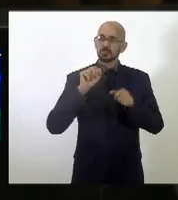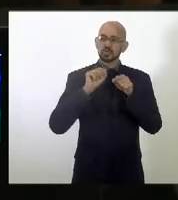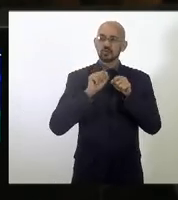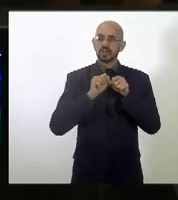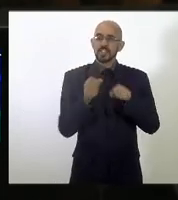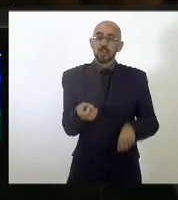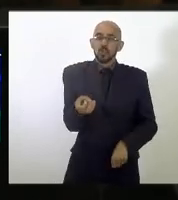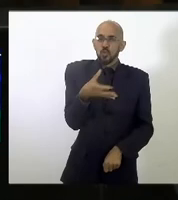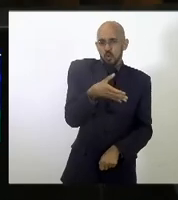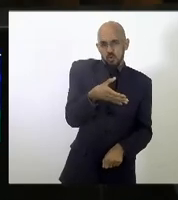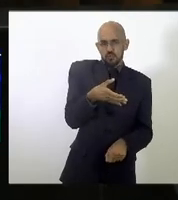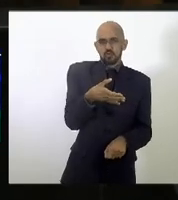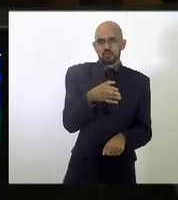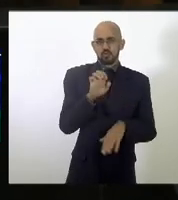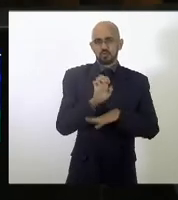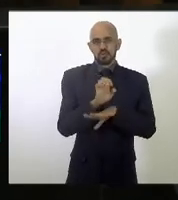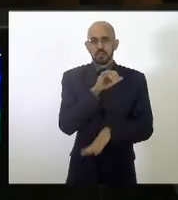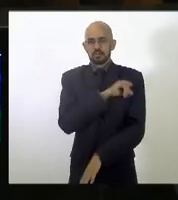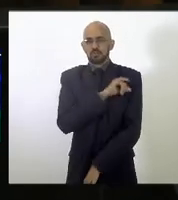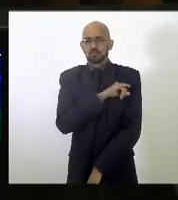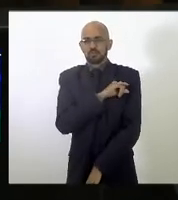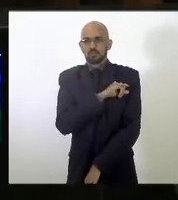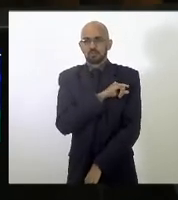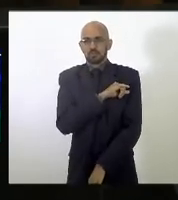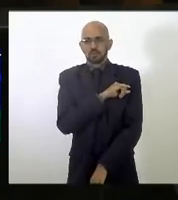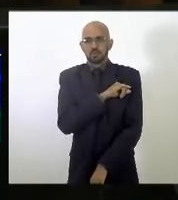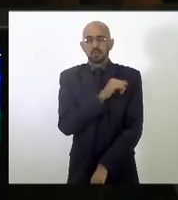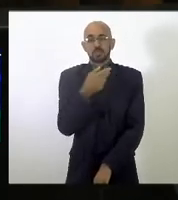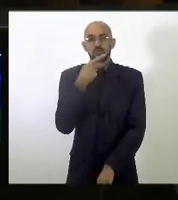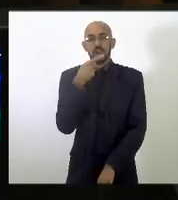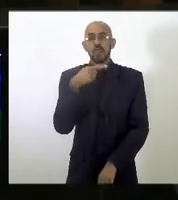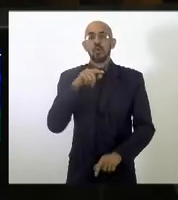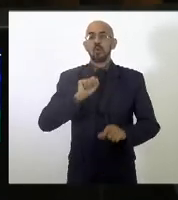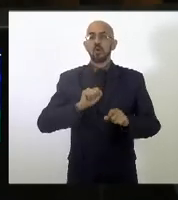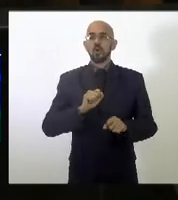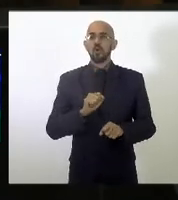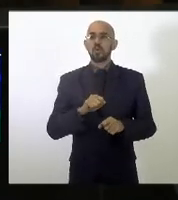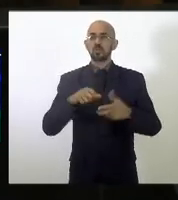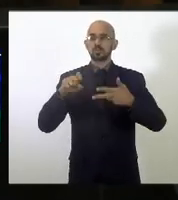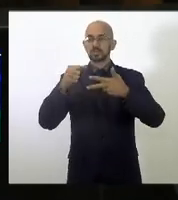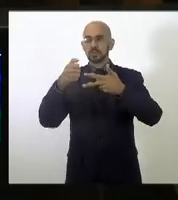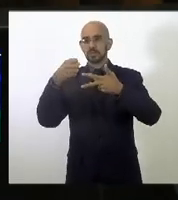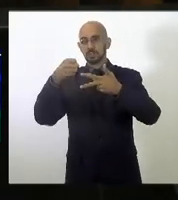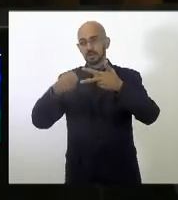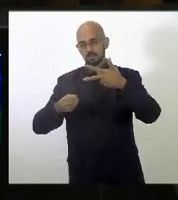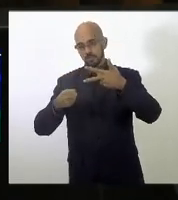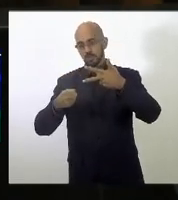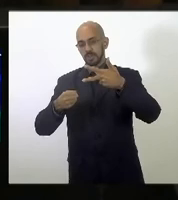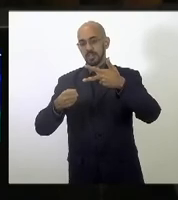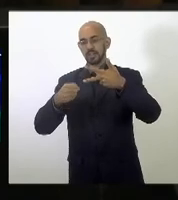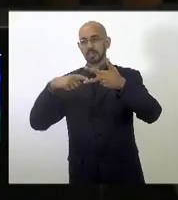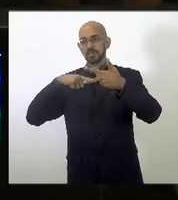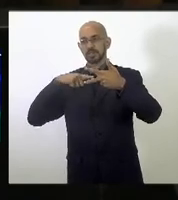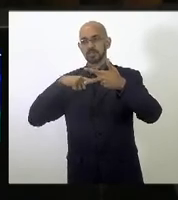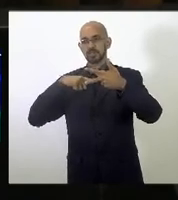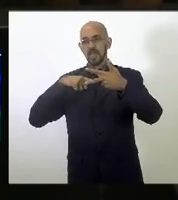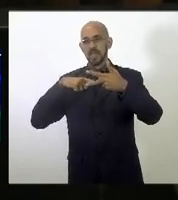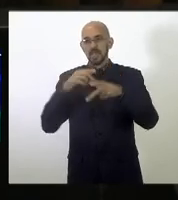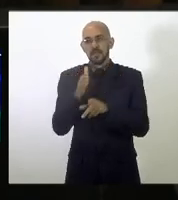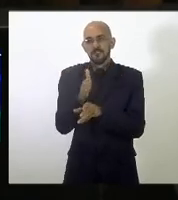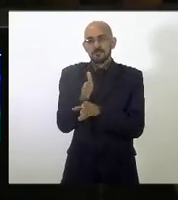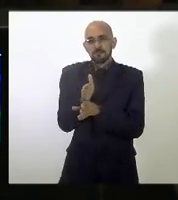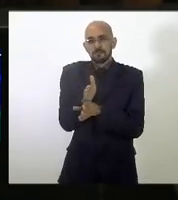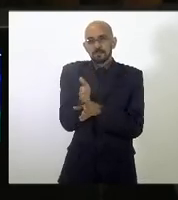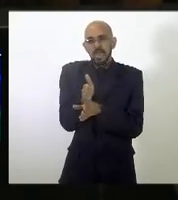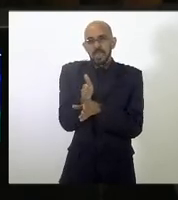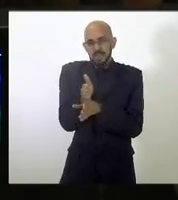Muito se falou na sessão de inauguração que os poderes são harmônicos, e são independentes. Mas